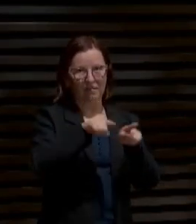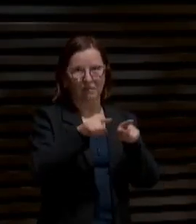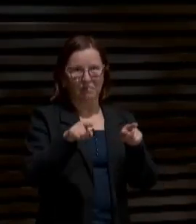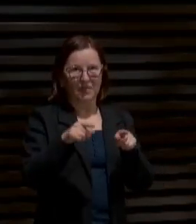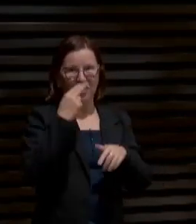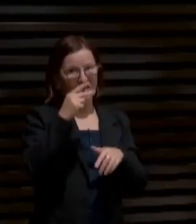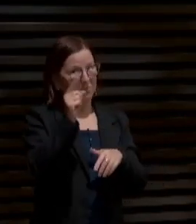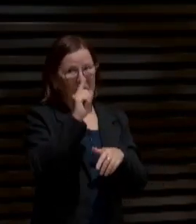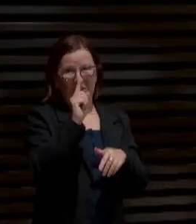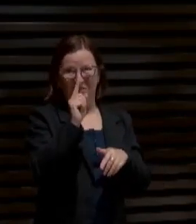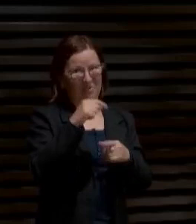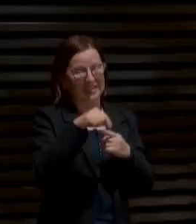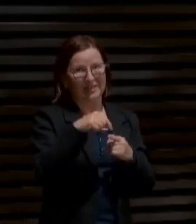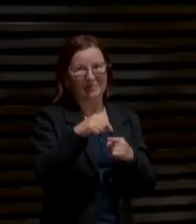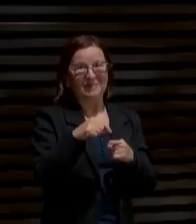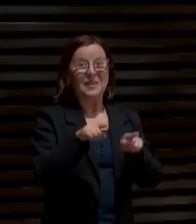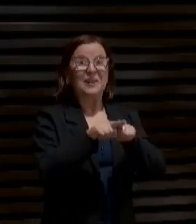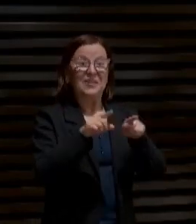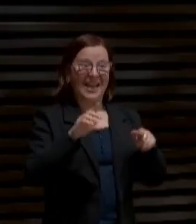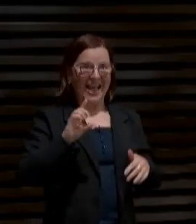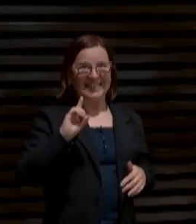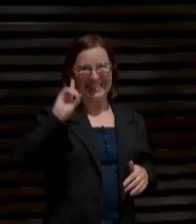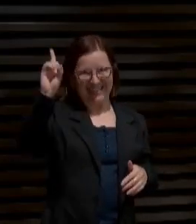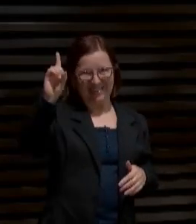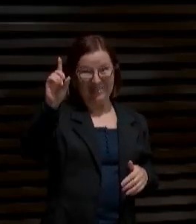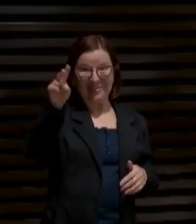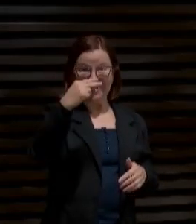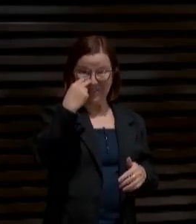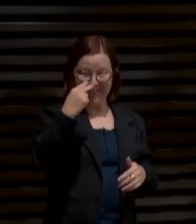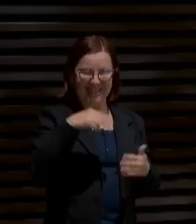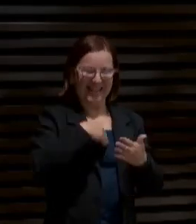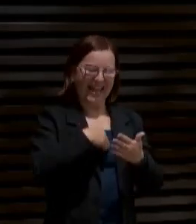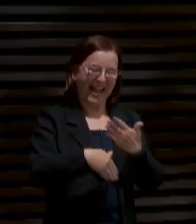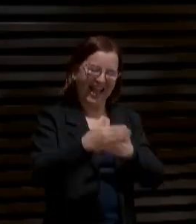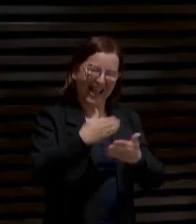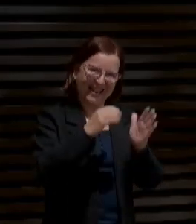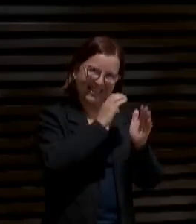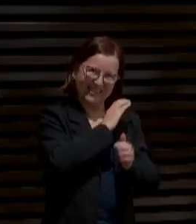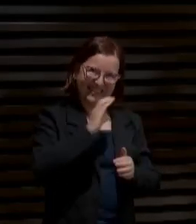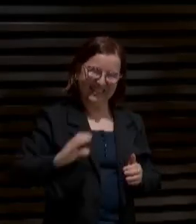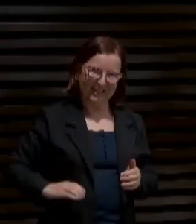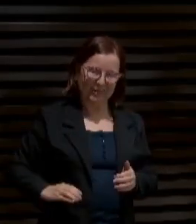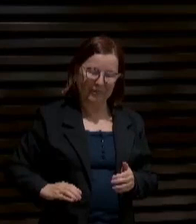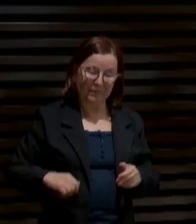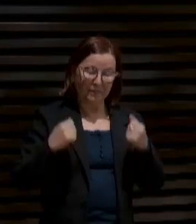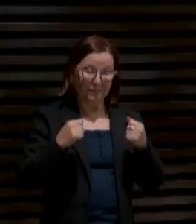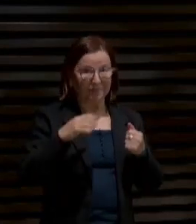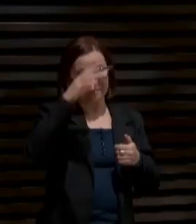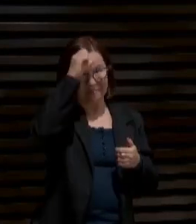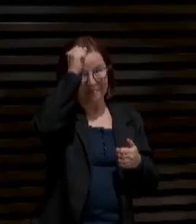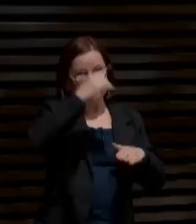mas Deus nos ver por meio de Cristo de trás vamos trabalhar um pouquinho profissão de aprender mais sobre esse